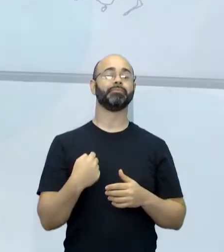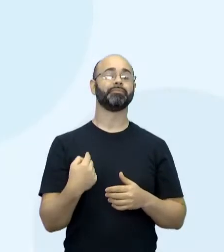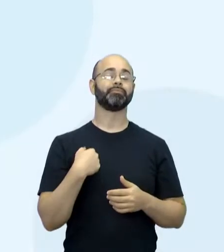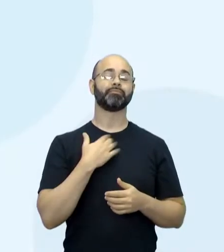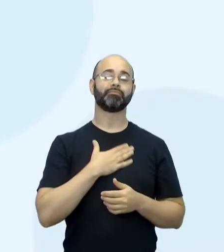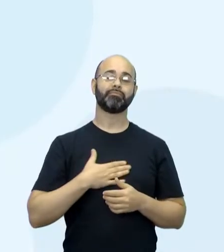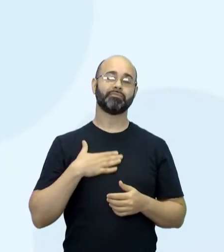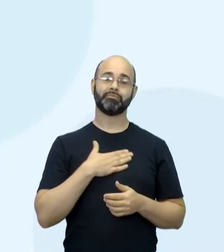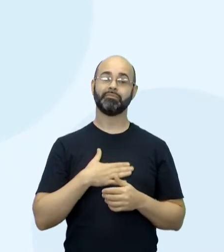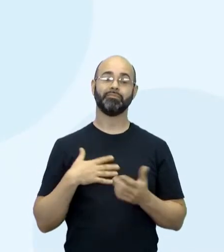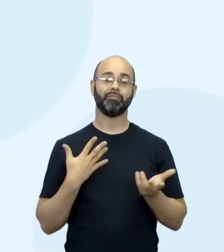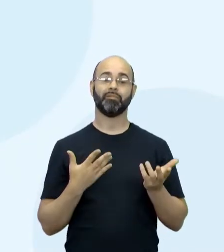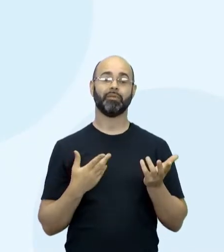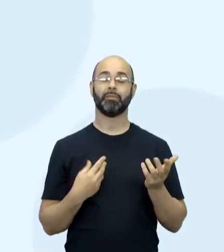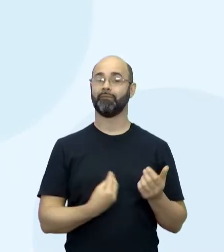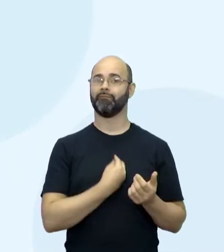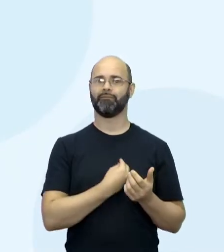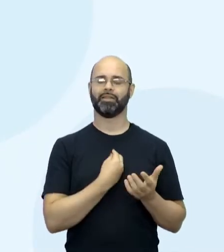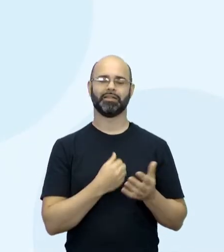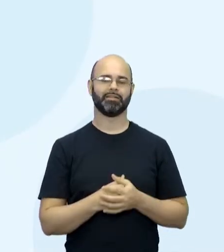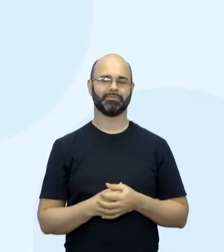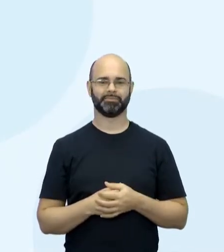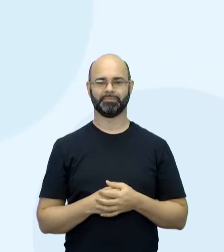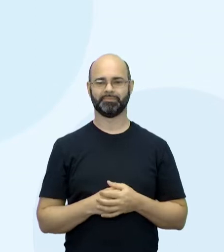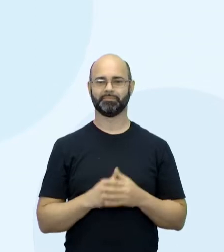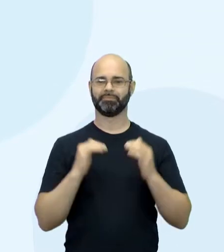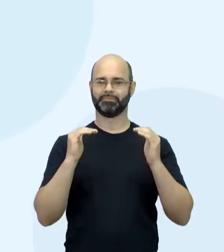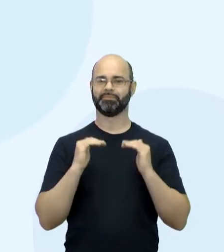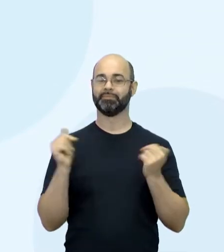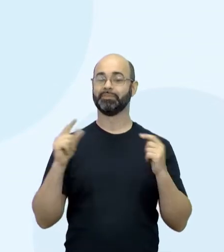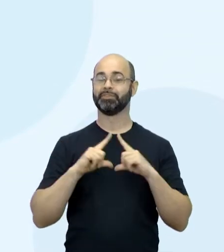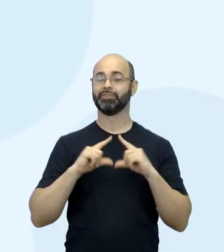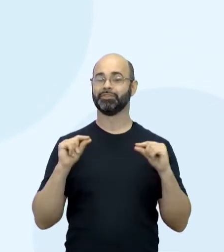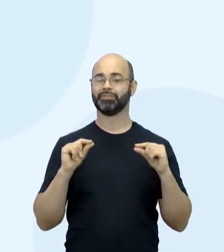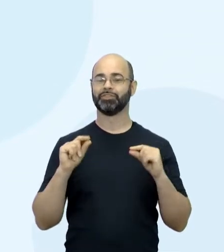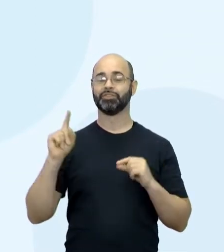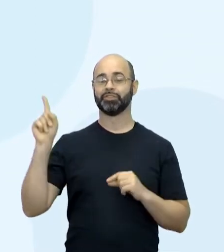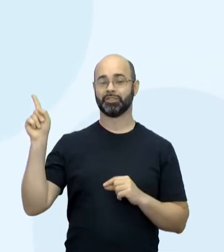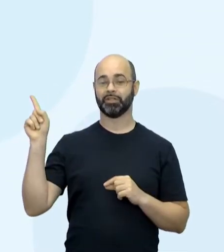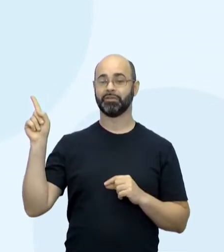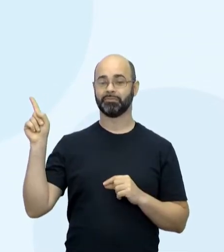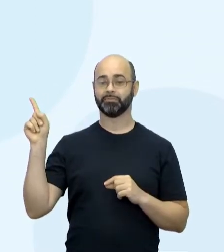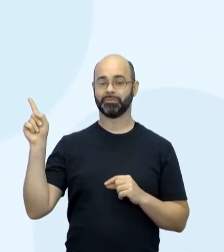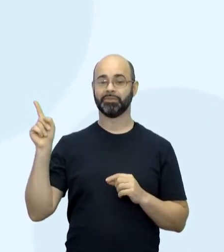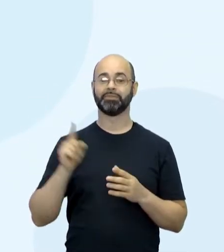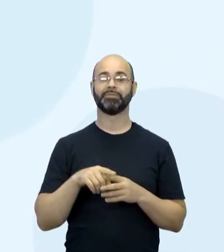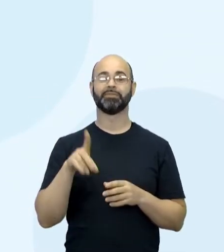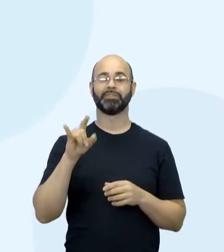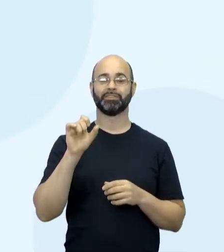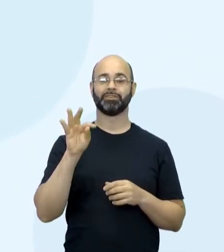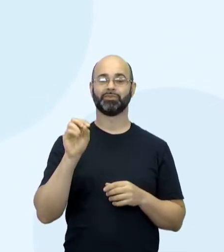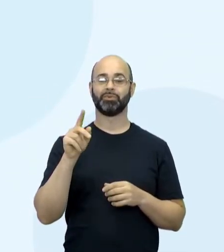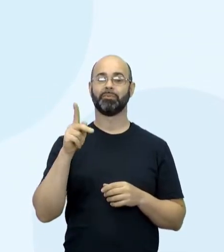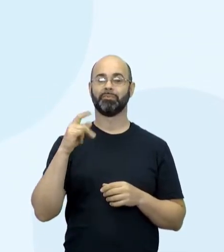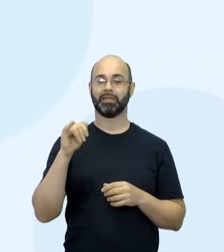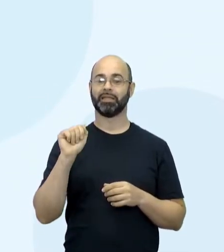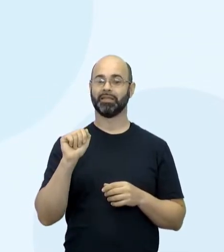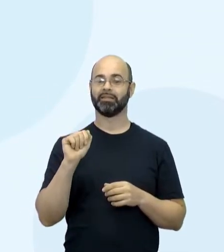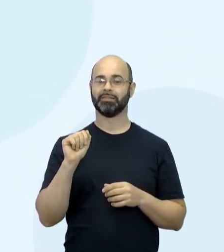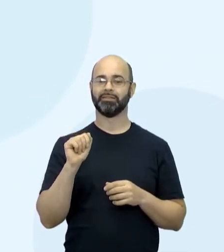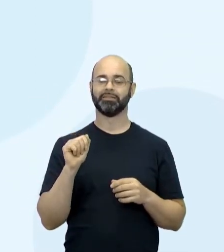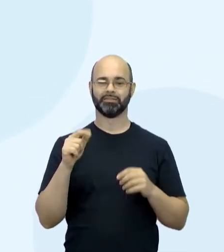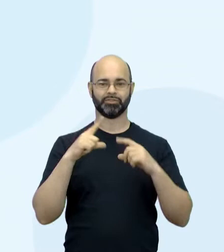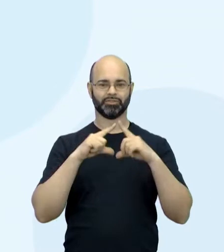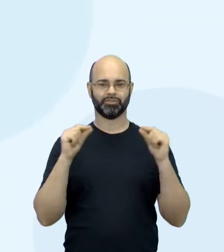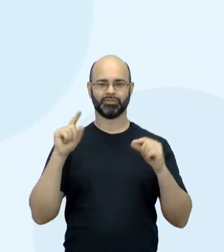Vira e mexe, eu assisto ele, que é muito bom. Tá bom? Akira, japonês. Akira é uma distopia do Katsuro Otomo, um filme japonês, está